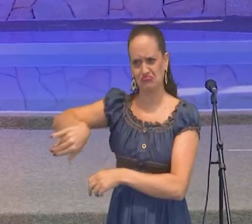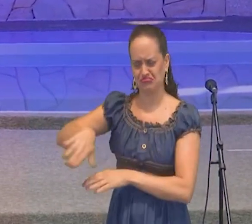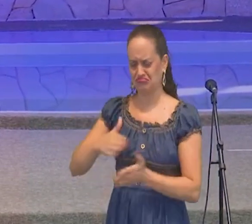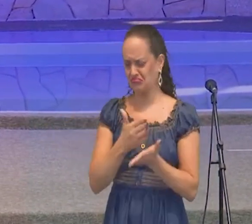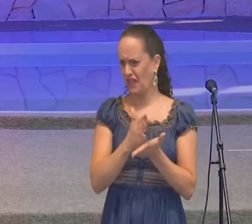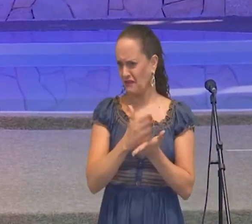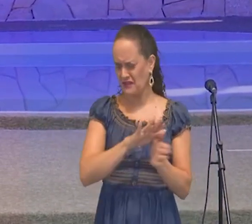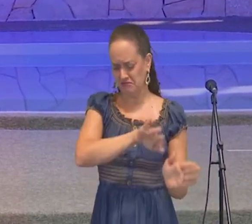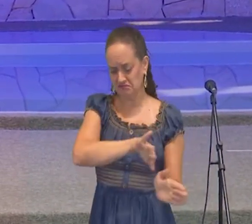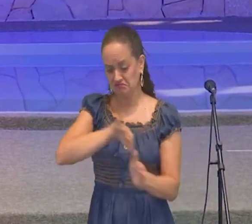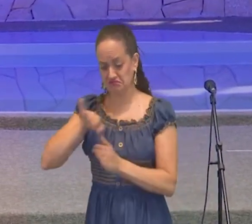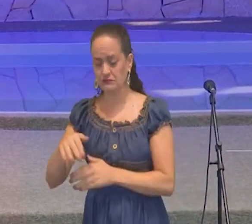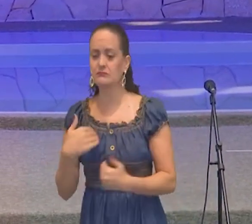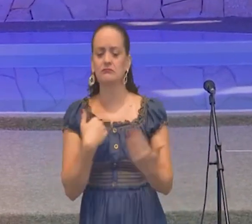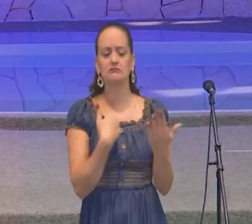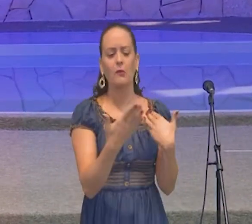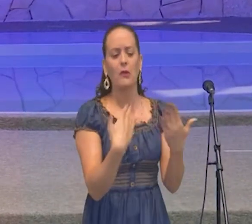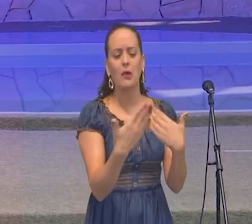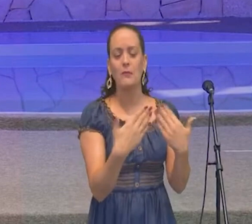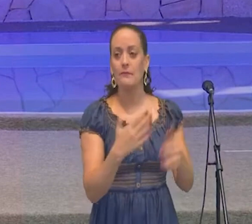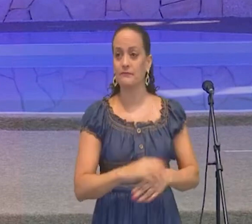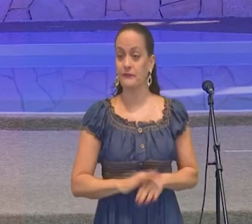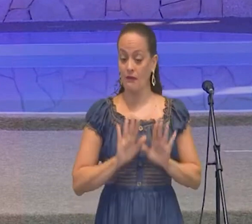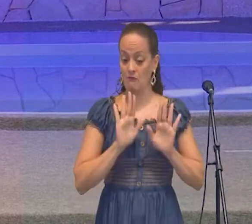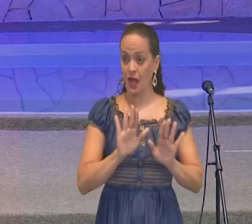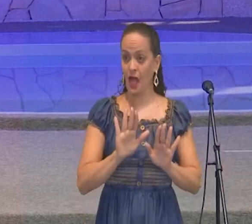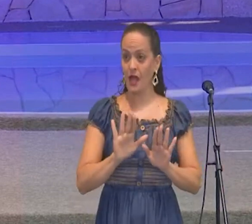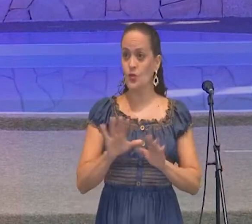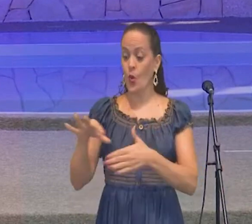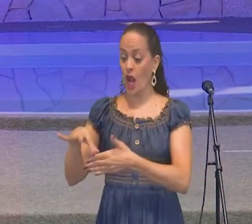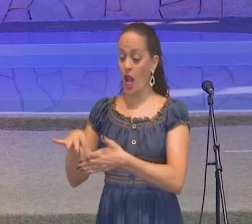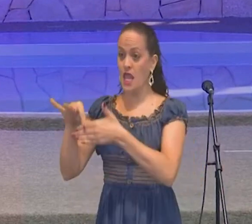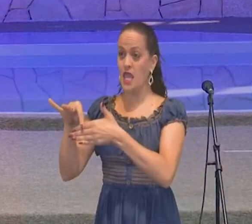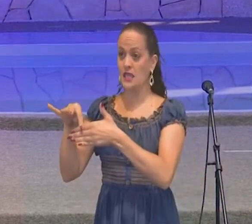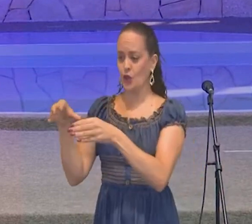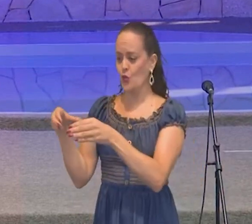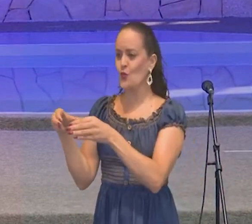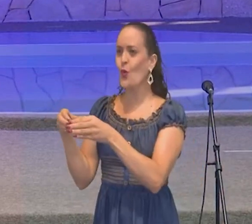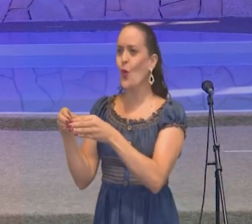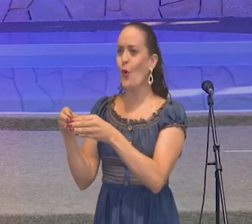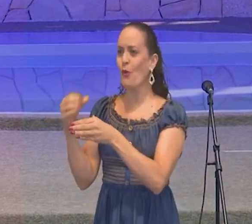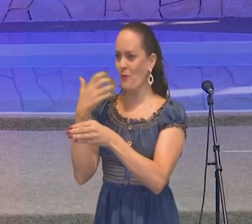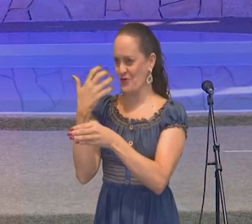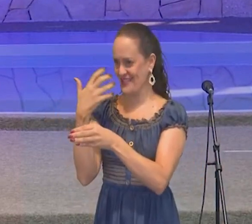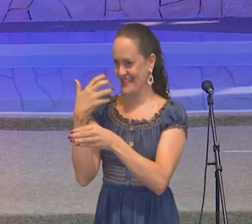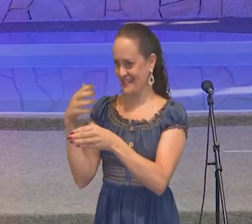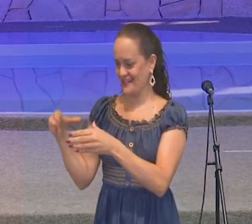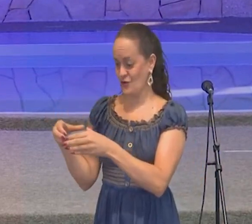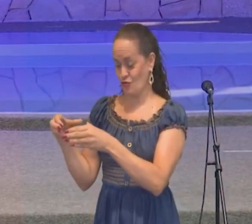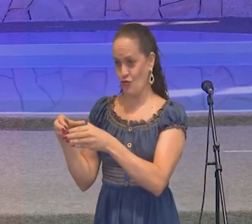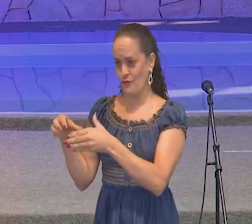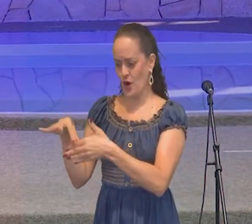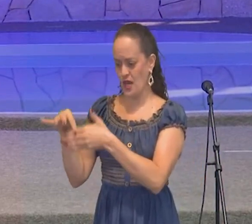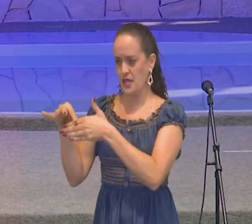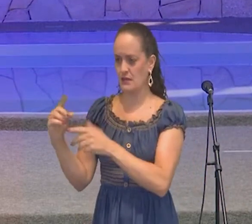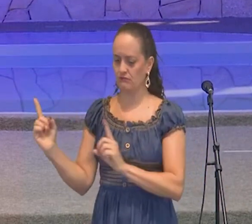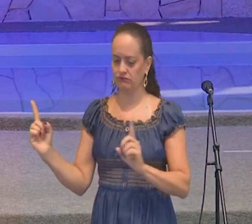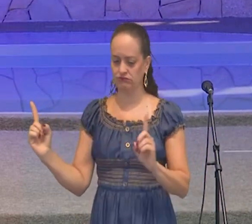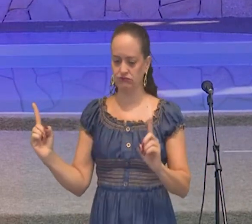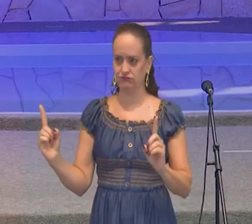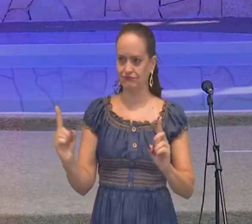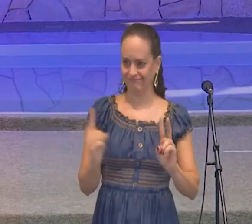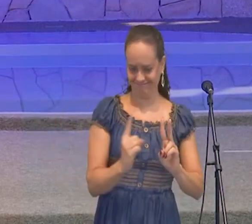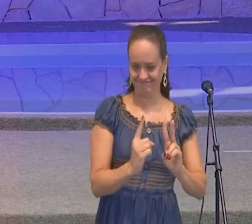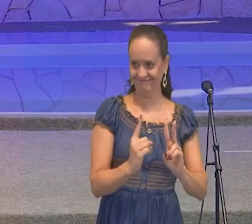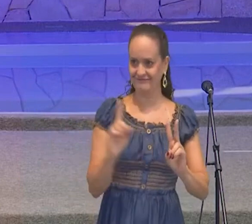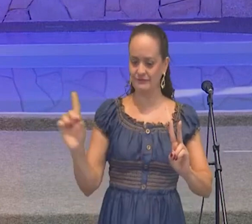que de repente, o líder do conjunto, no qual eu cantava, chegou ali e chamou a